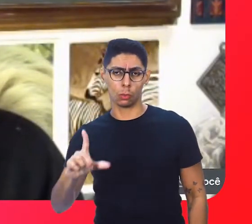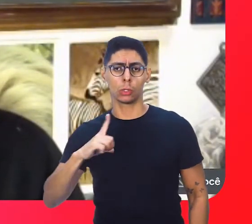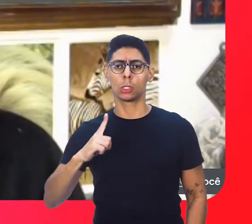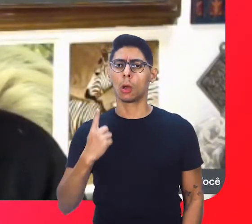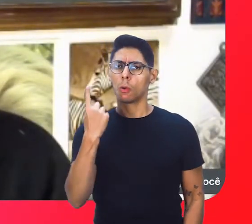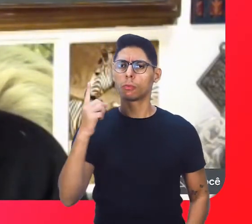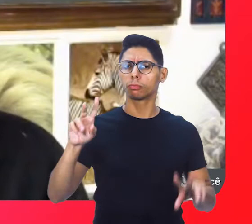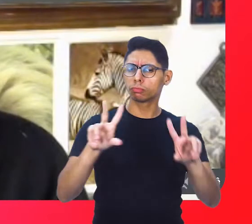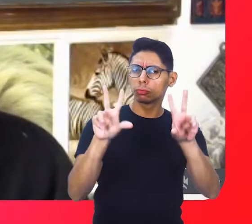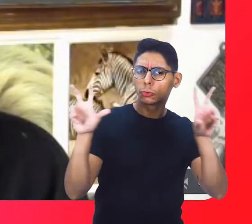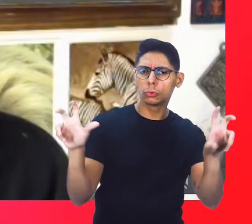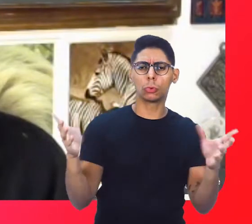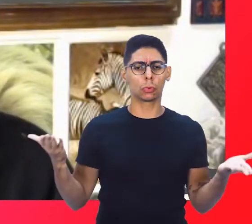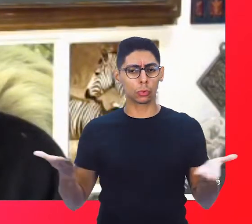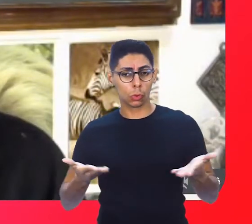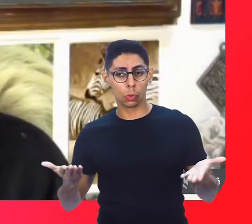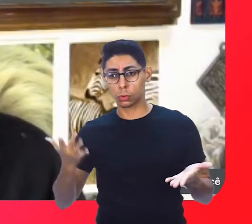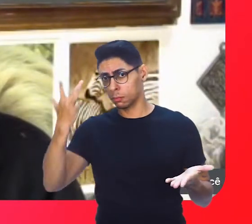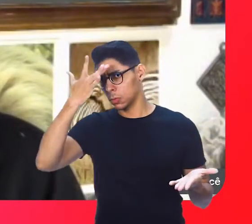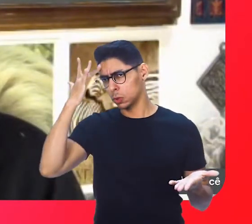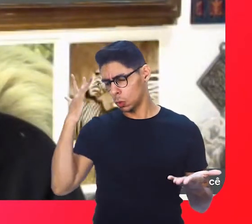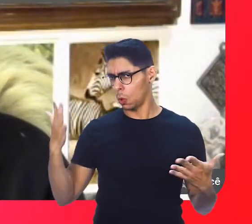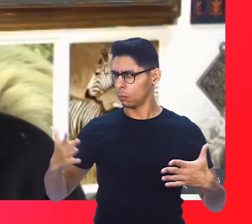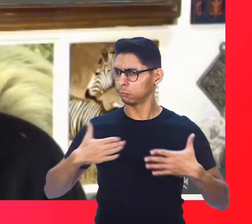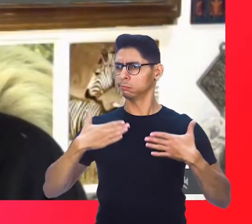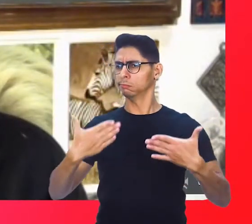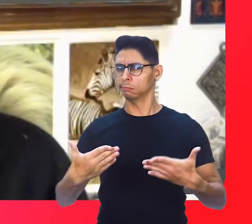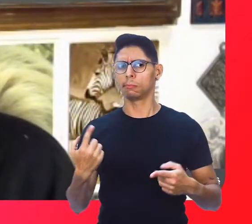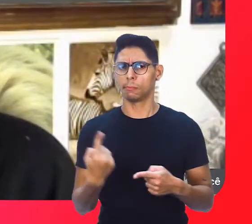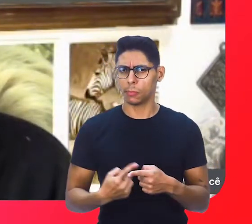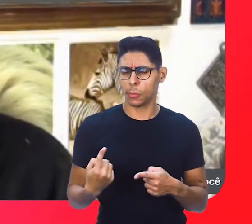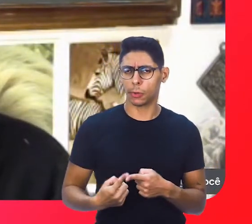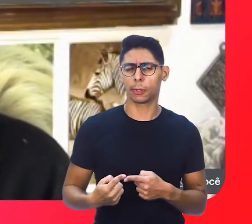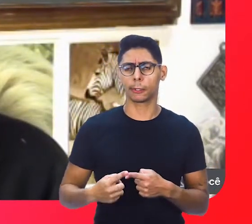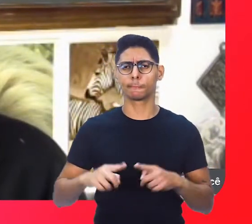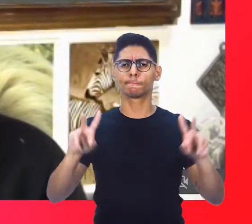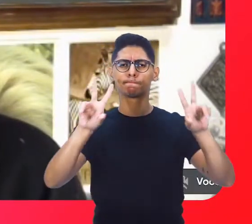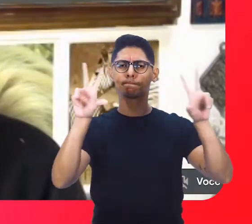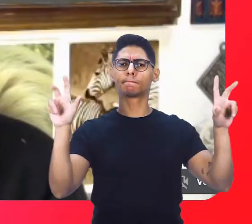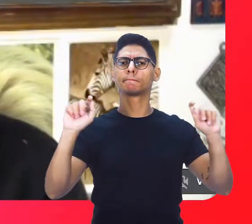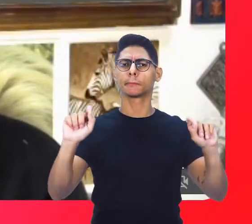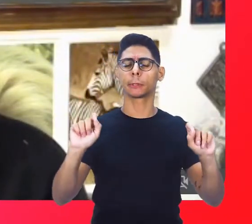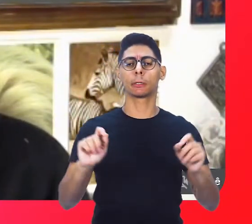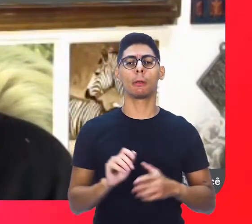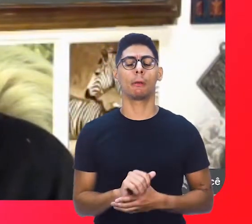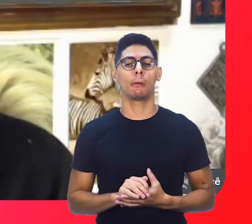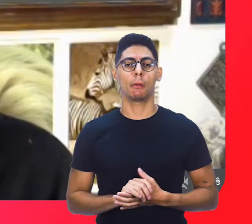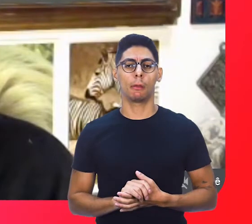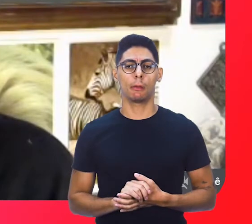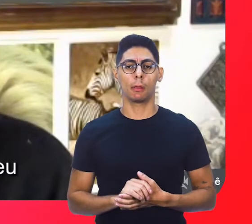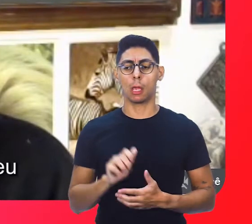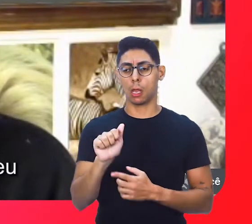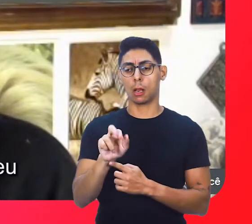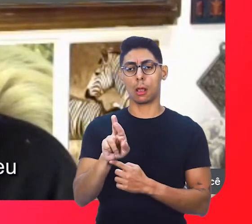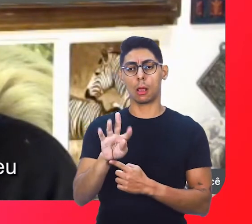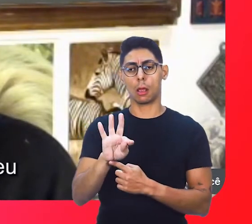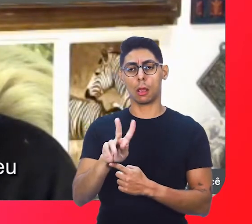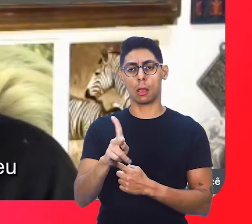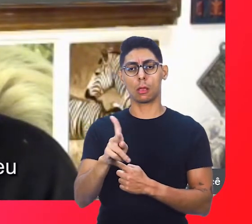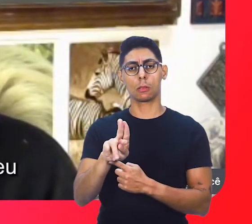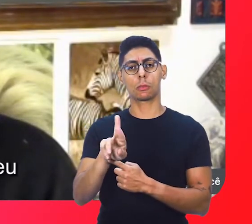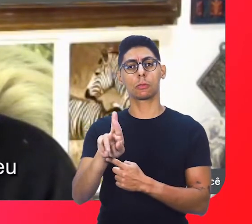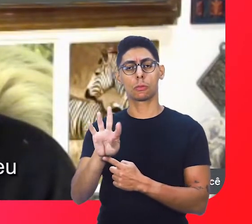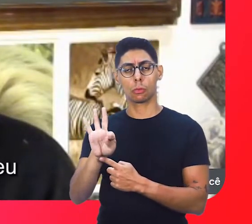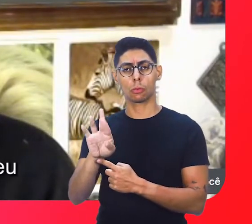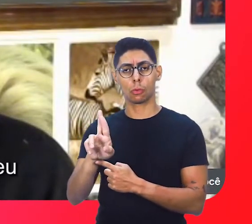que até hoje é um título bombástico, porque a matéria era assim, Arthur, que era esse menino, a história de uma